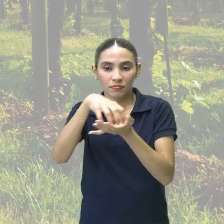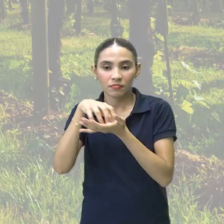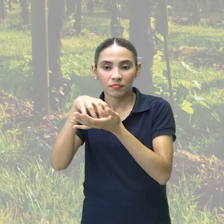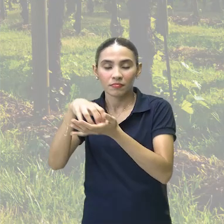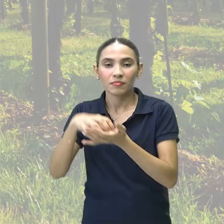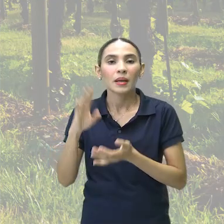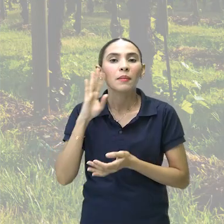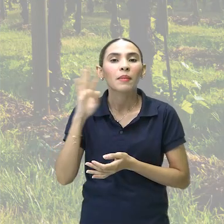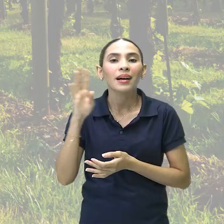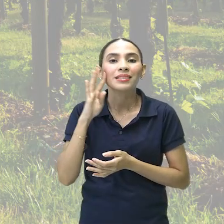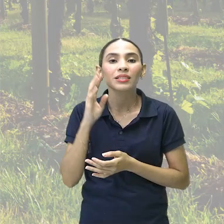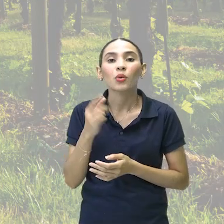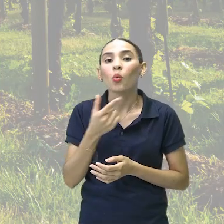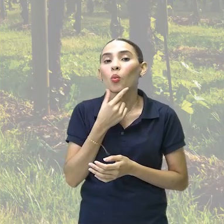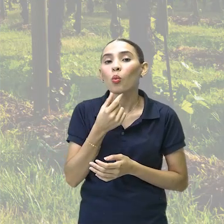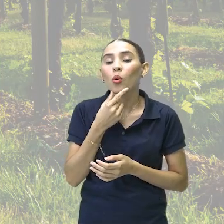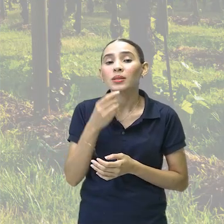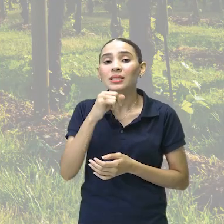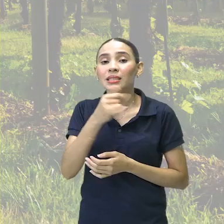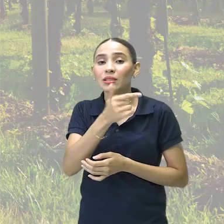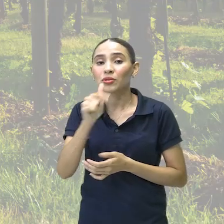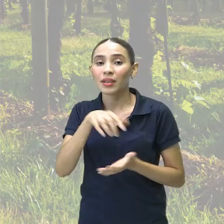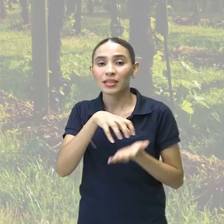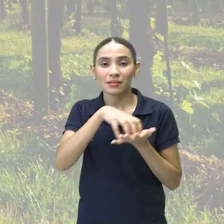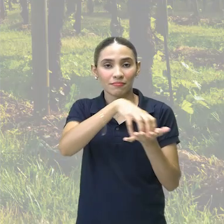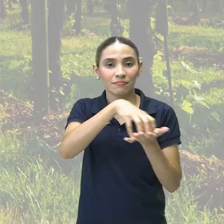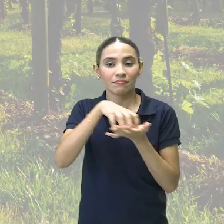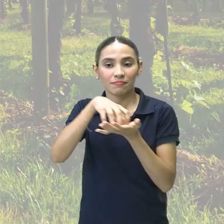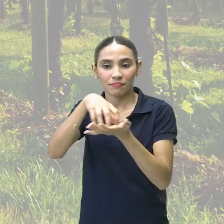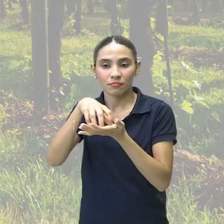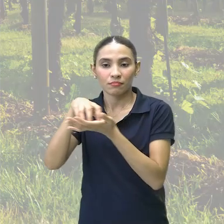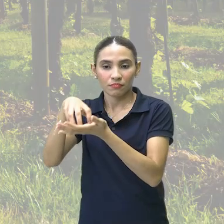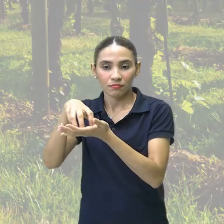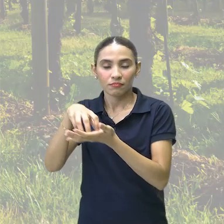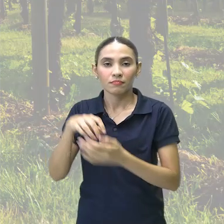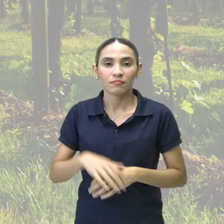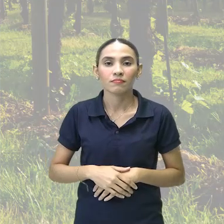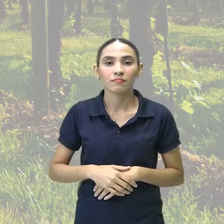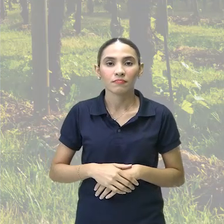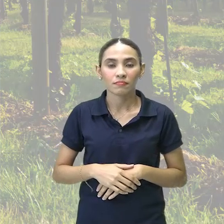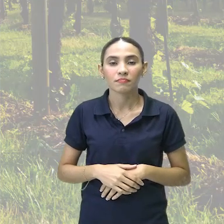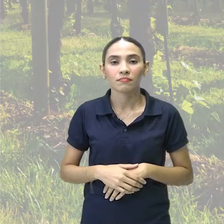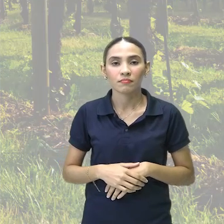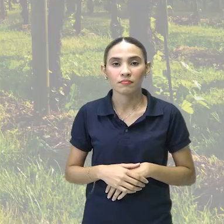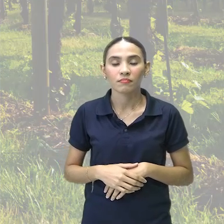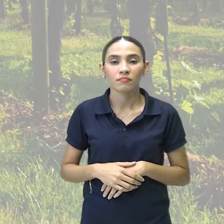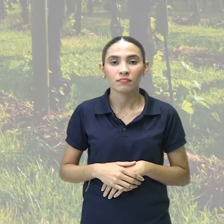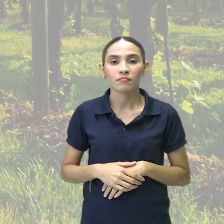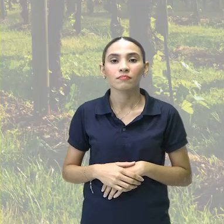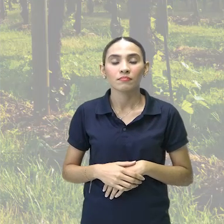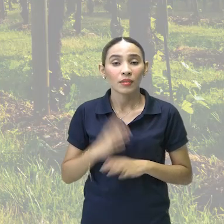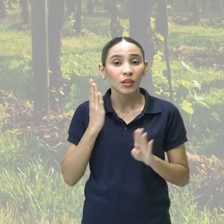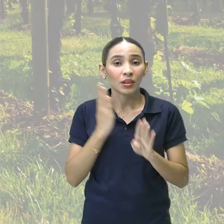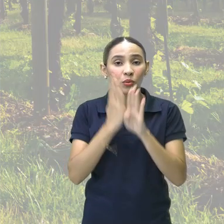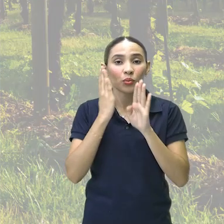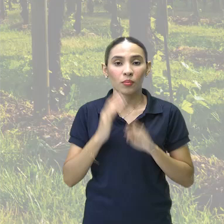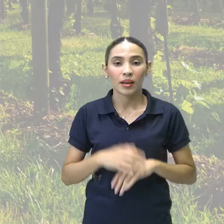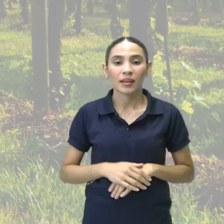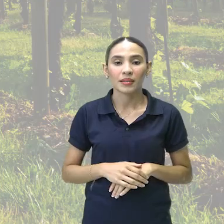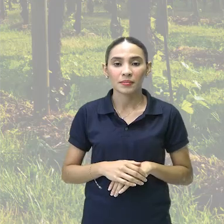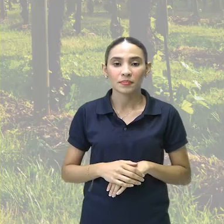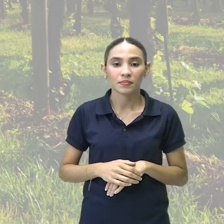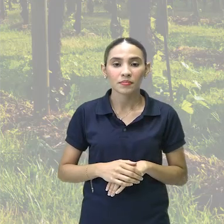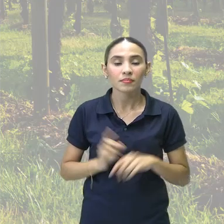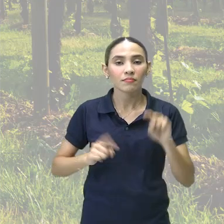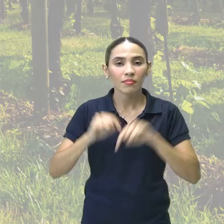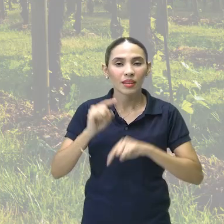Imagine aí o homem sem esse evento, né? Aliás, sem essa descoberta, né,